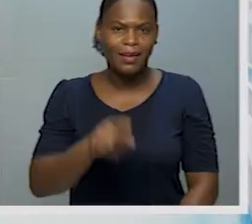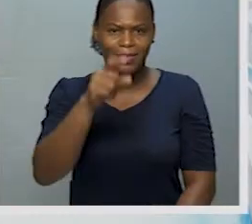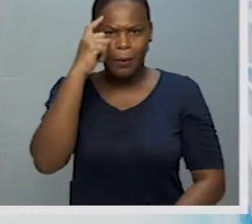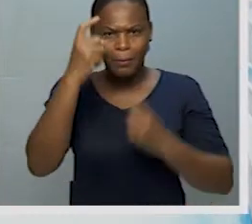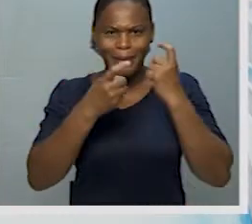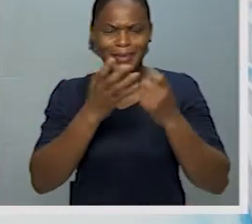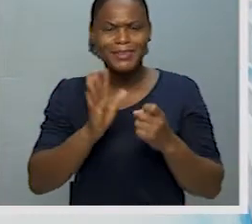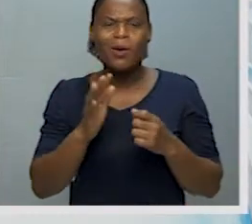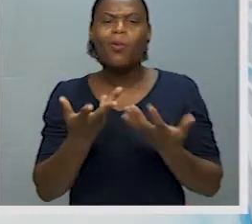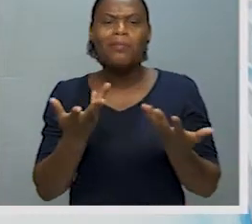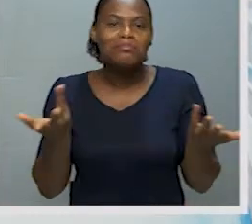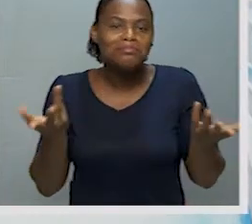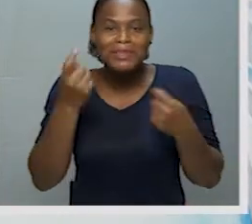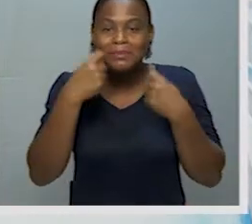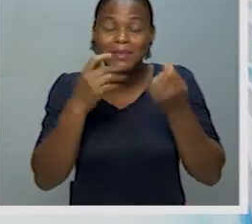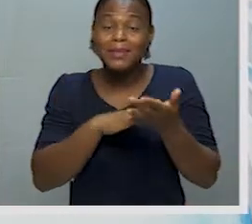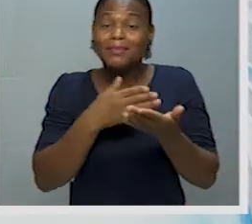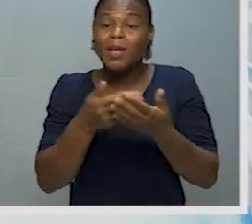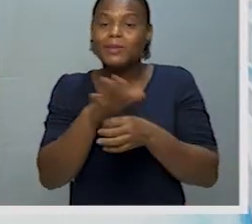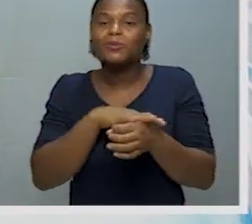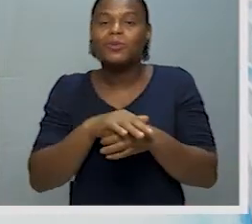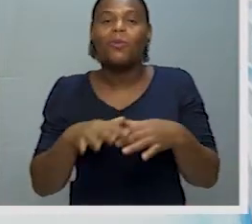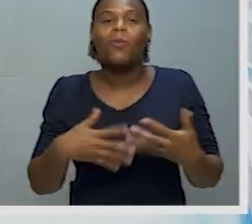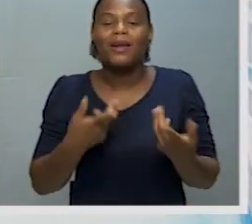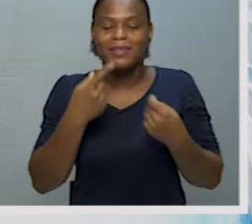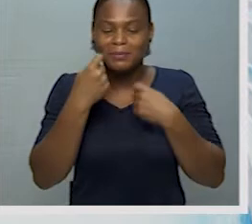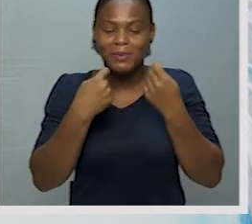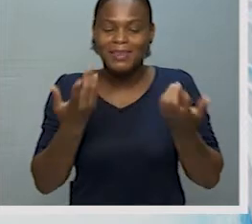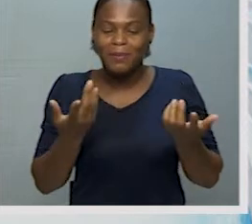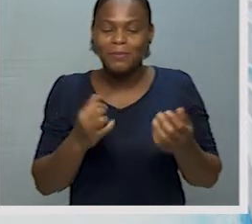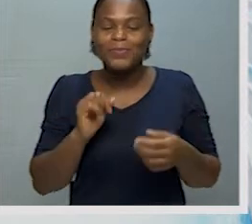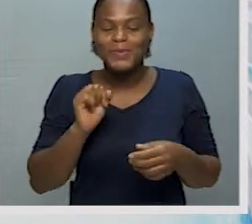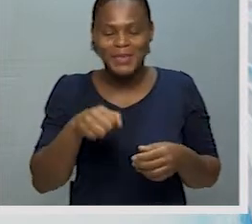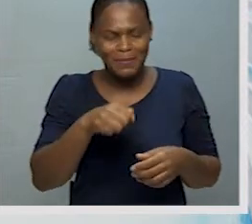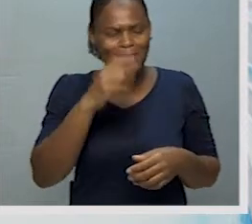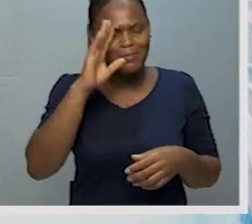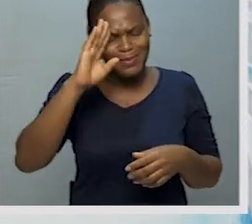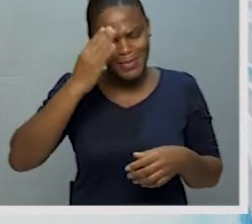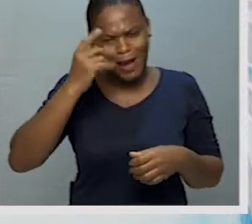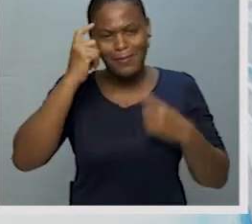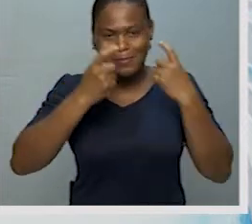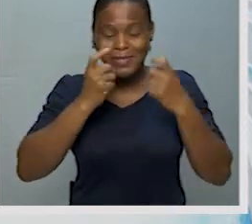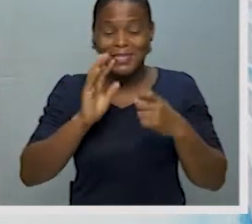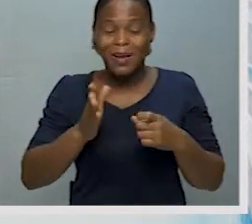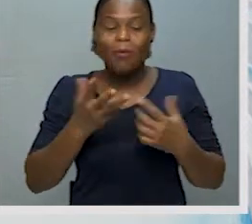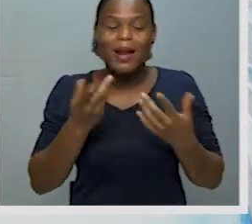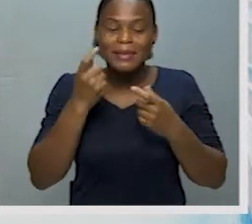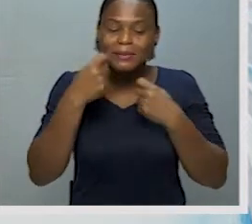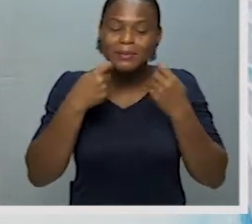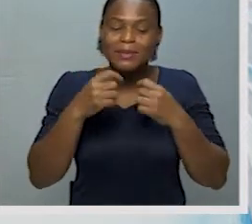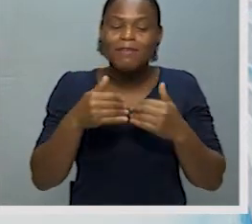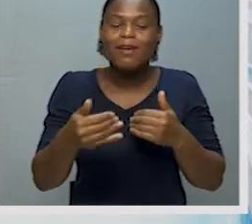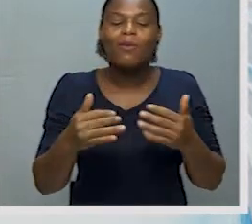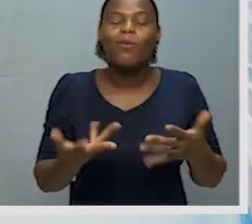Já pensaram qual é a expressão que traduz esta situação? Isso, sei que já pensaram. Então, qual é a expressão